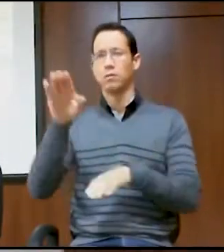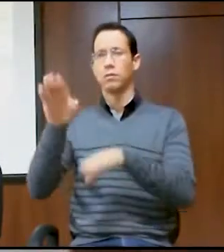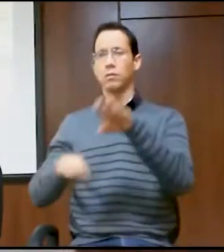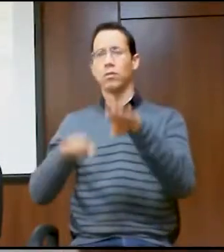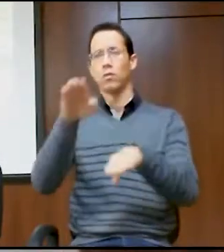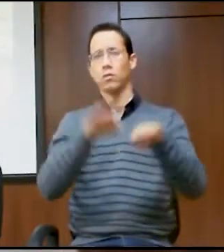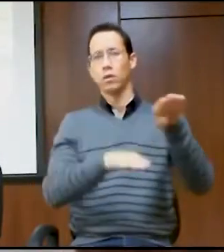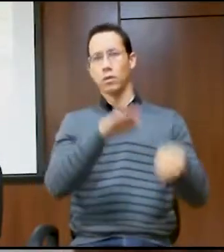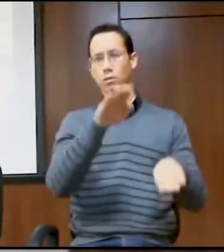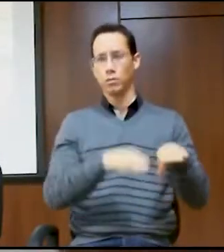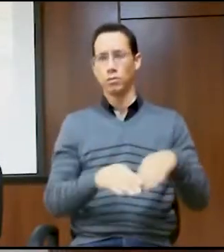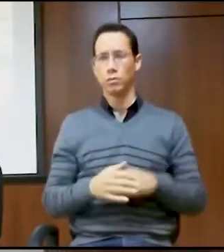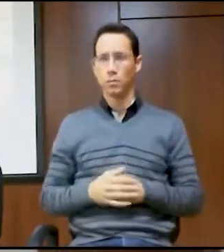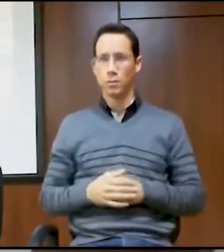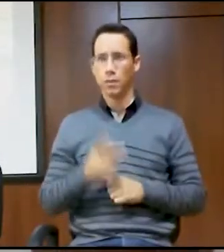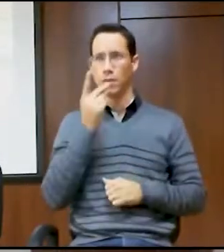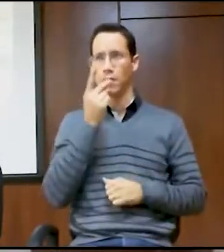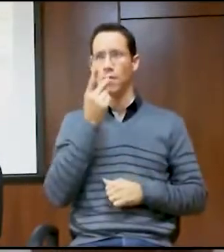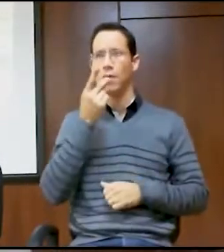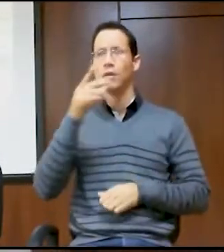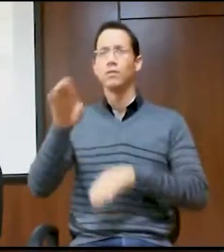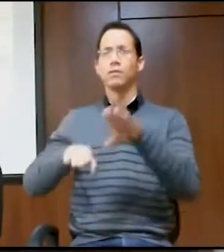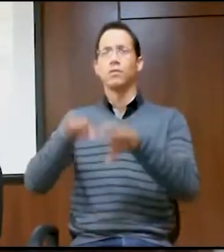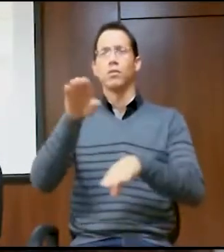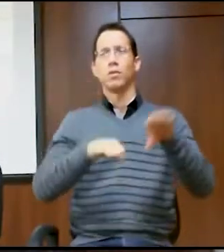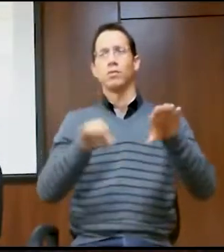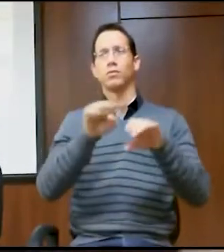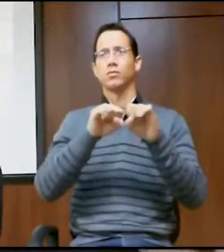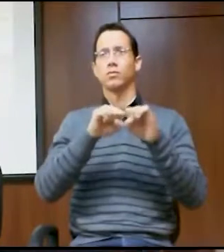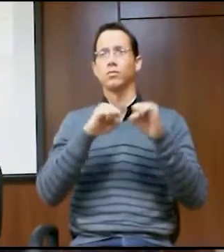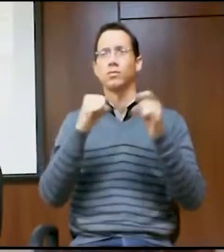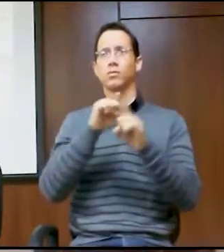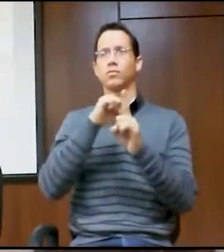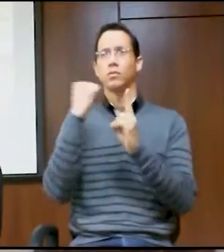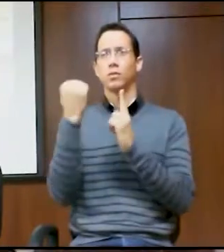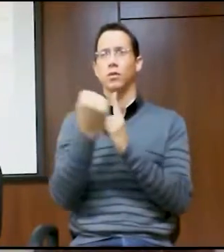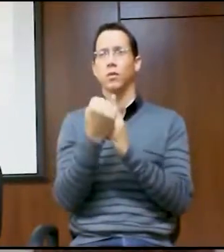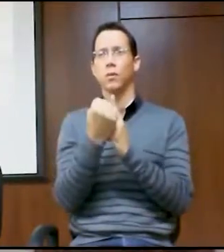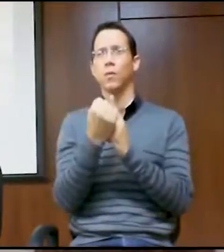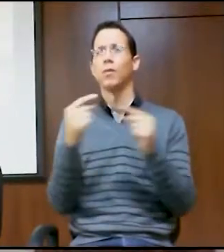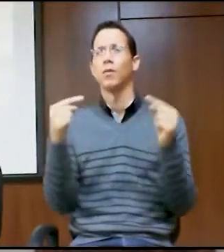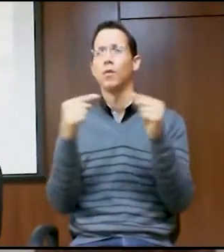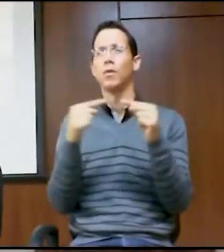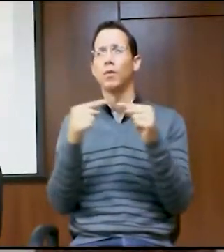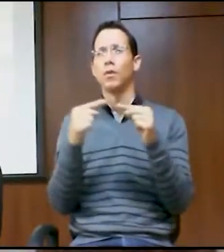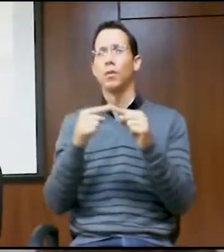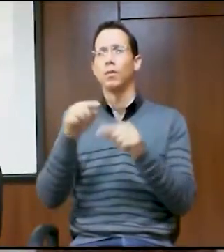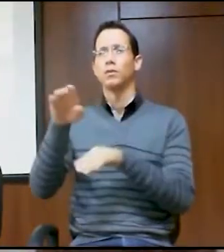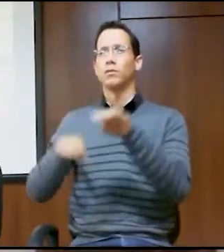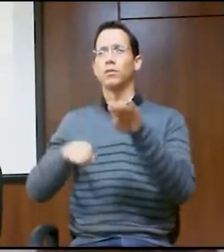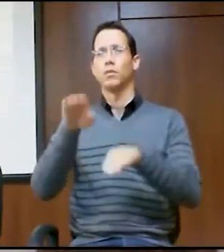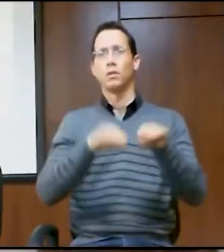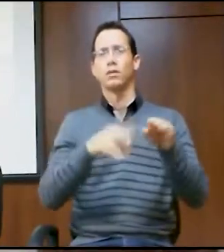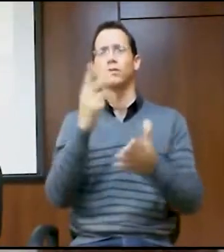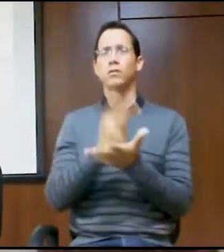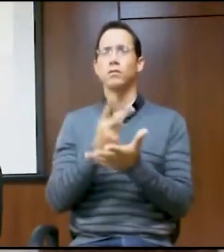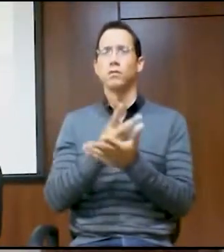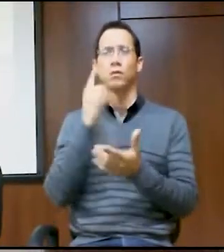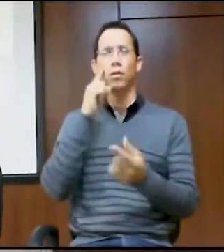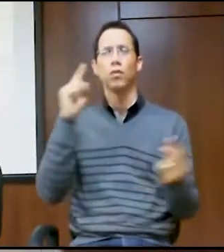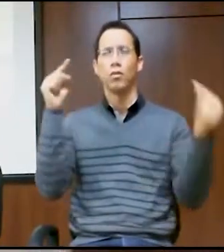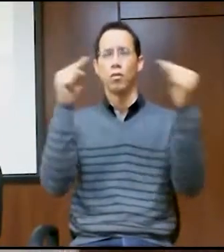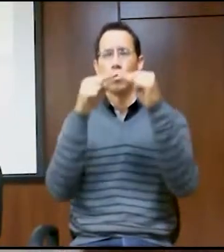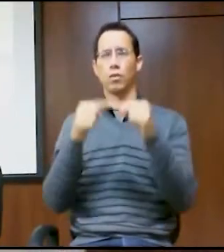desigualdade, quando a gente fala em desigualdade social, nós estamos falando, a desigualdade, ela sempre fala de uma